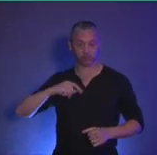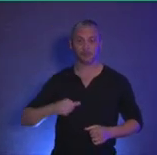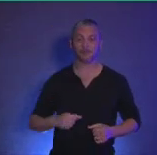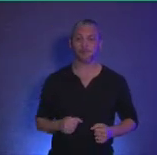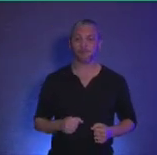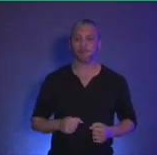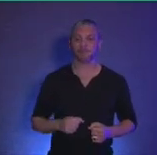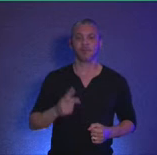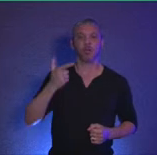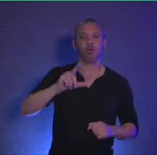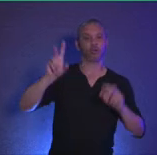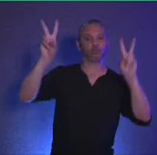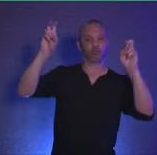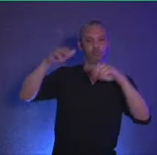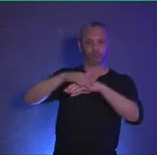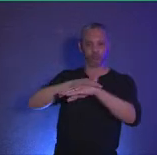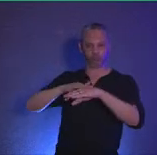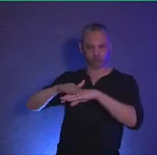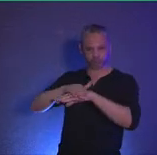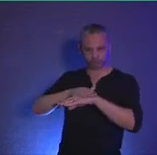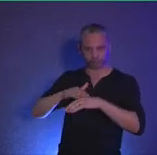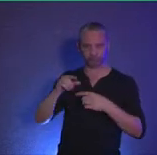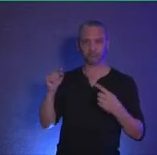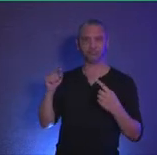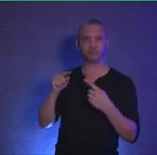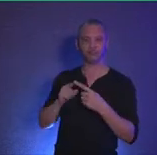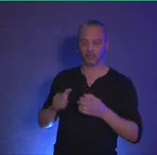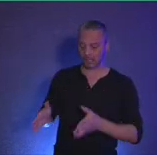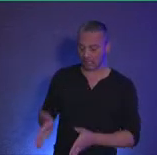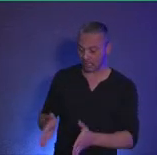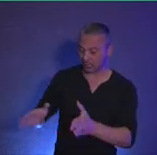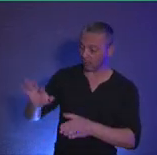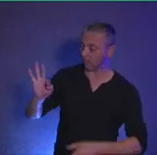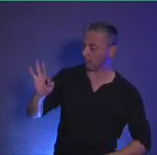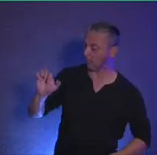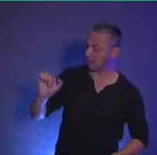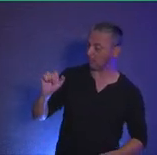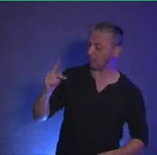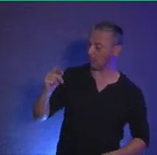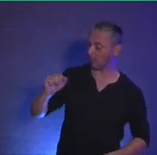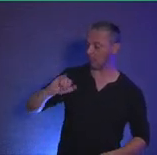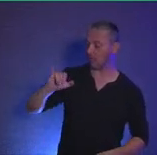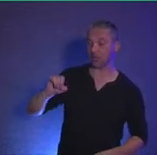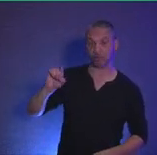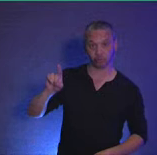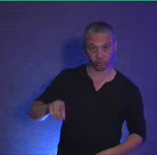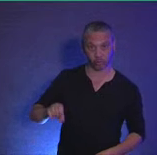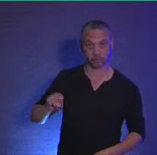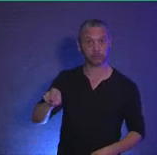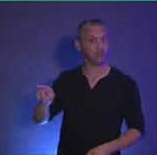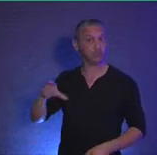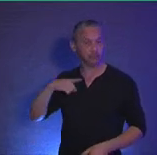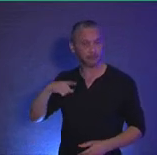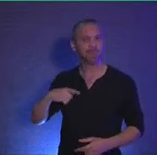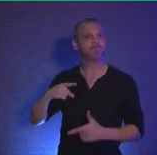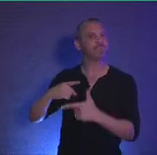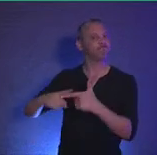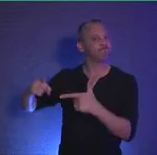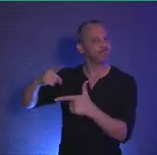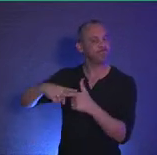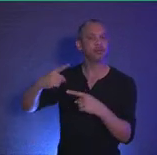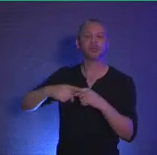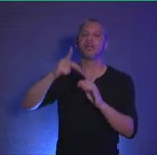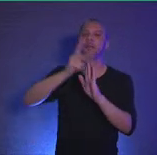Outro destaque ficou para o rio Tapajós, um ponto de atenção, e, enfim, que sofre pressão também de